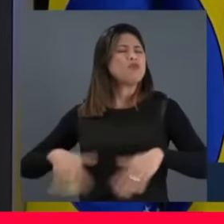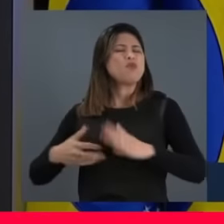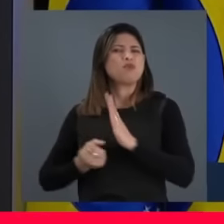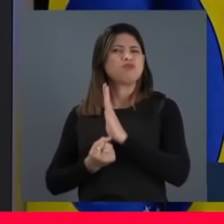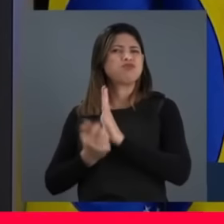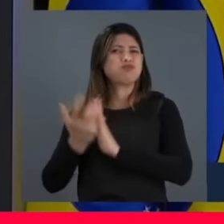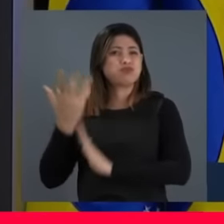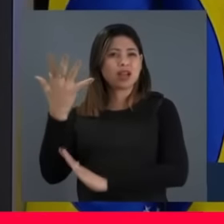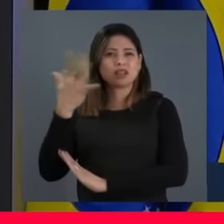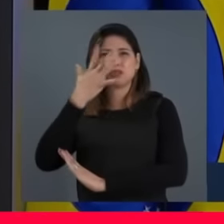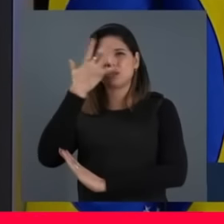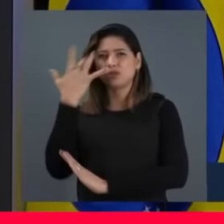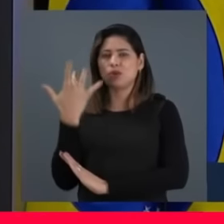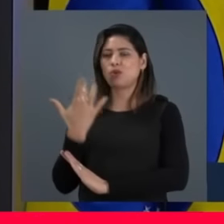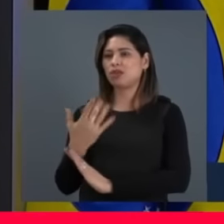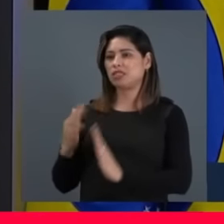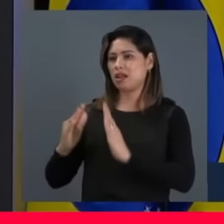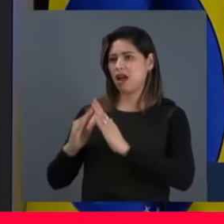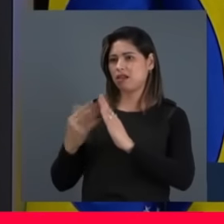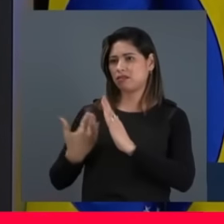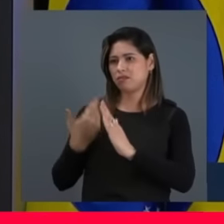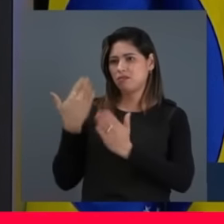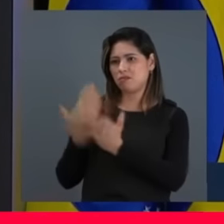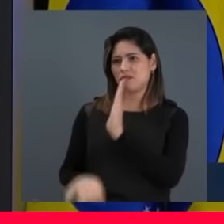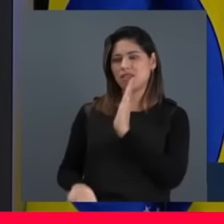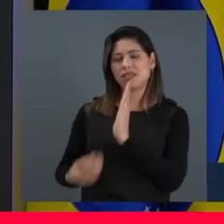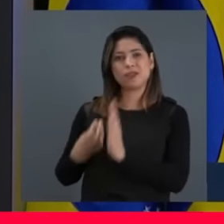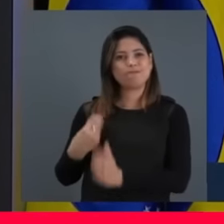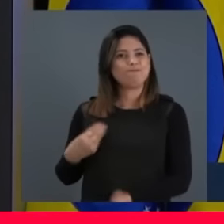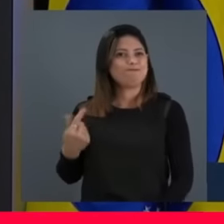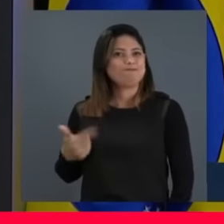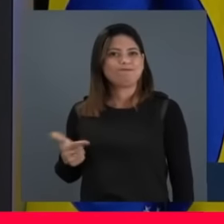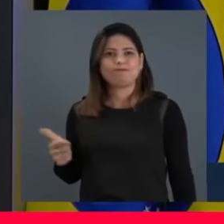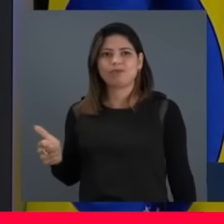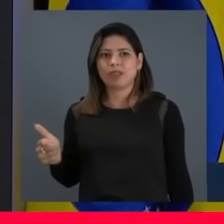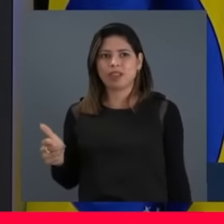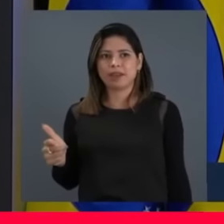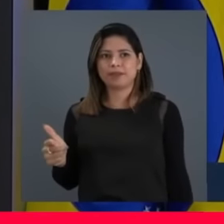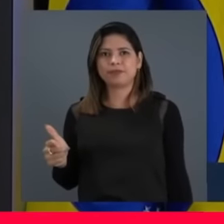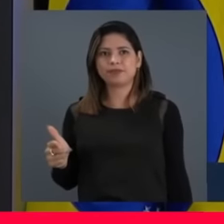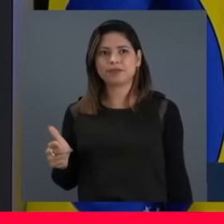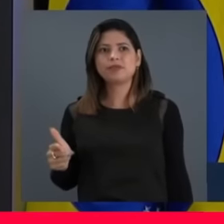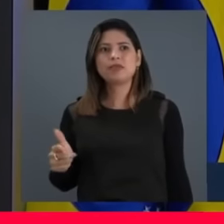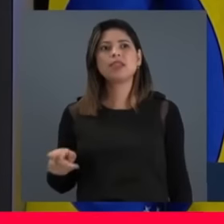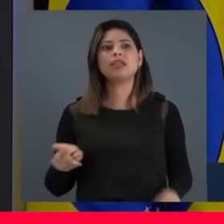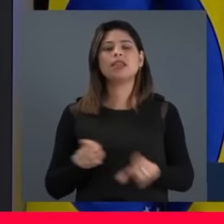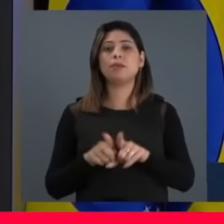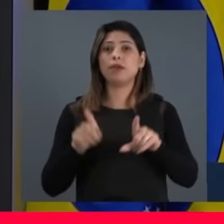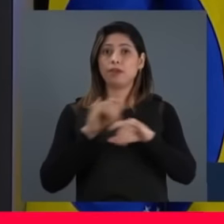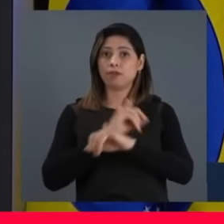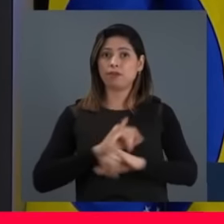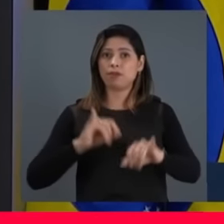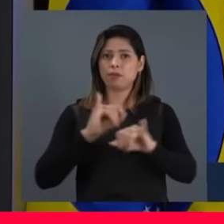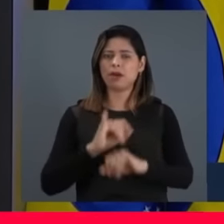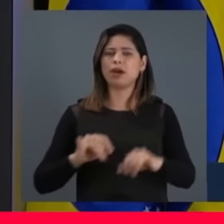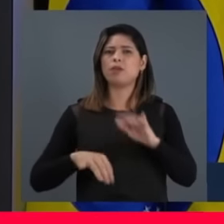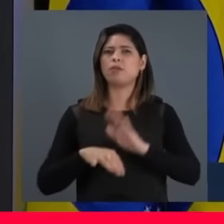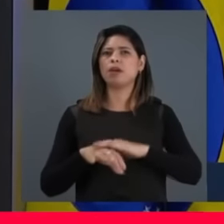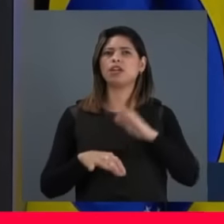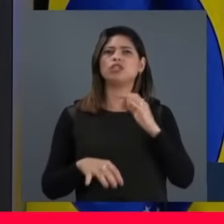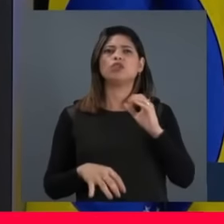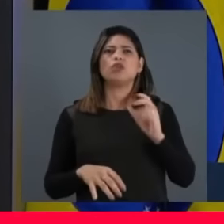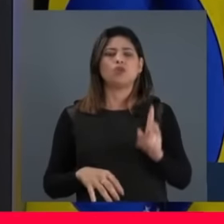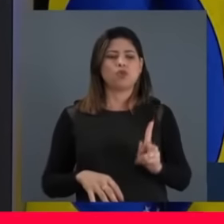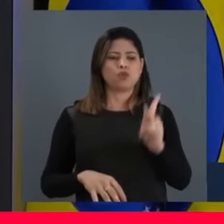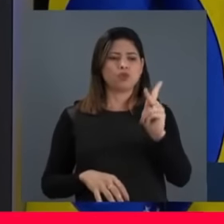de desabrigados anunciaram kits de Sobrevivência para 300.000 pessoas por 15